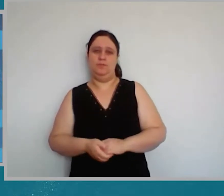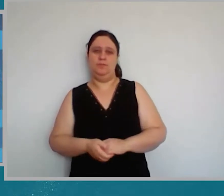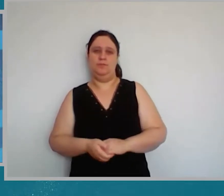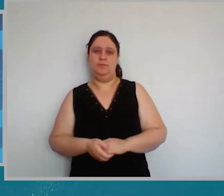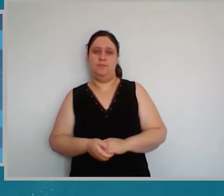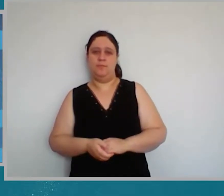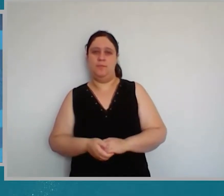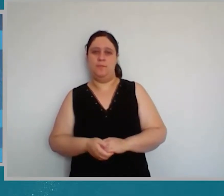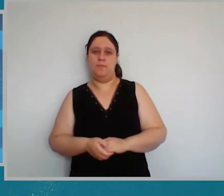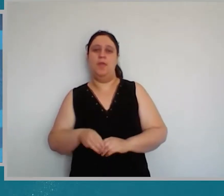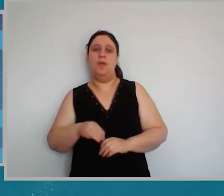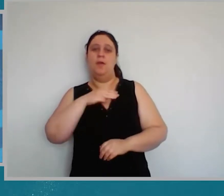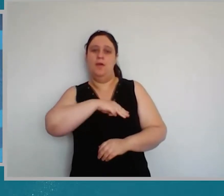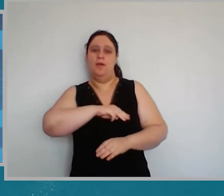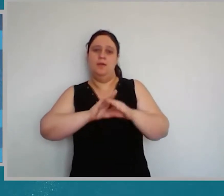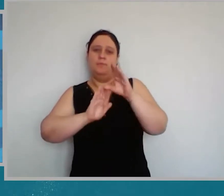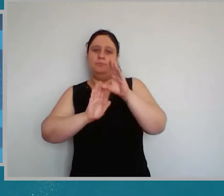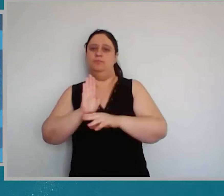1.